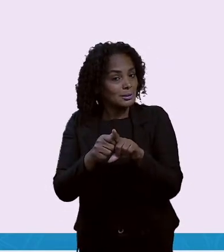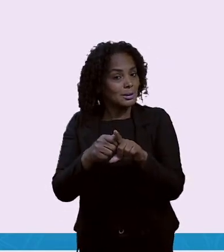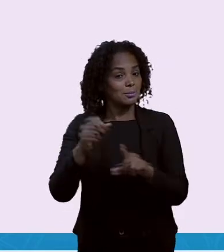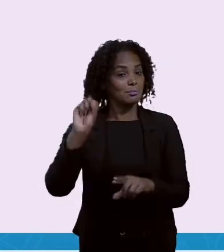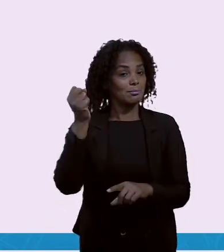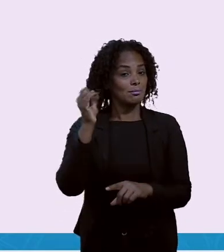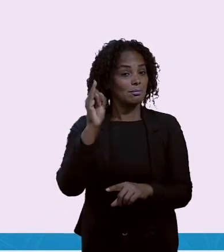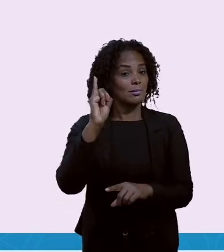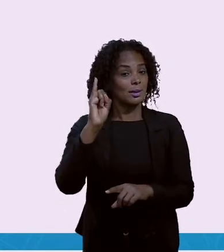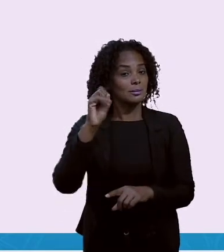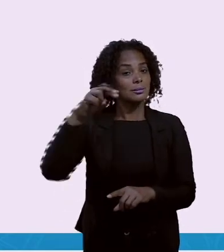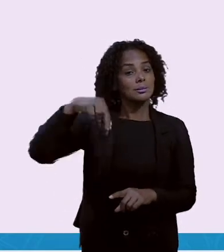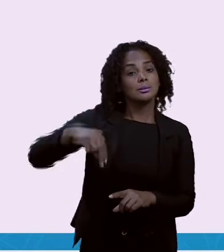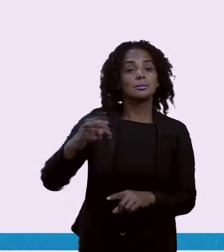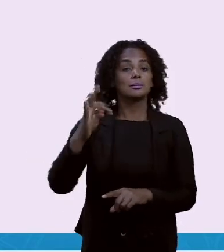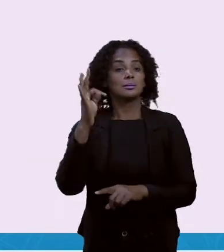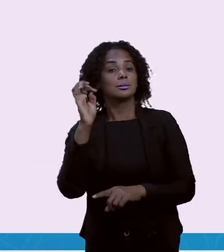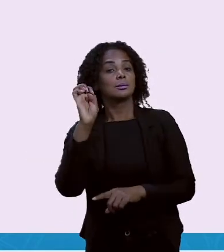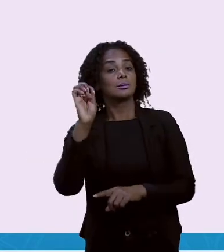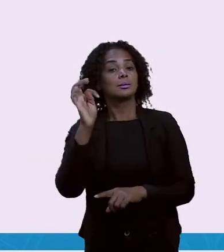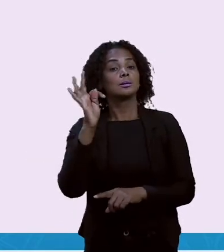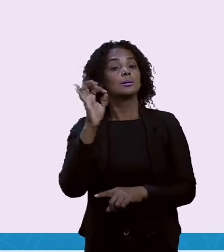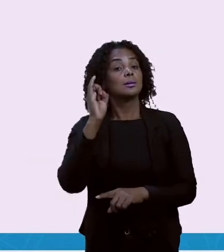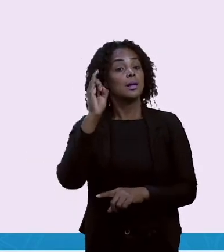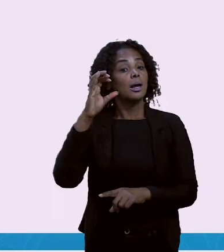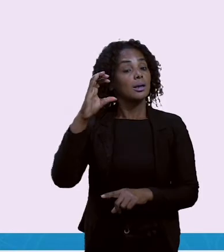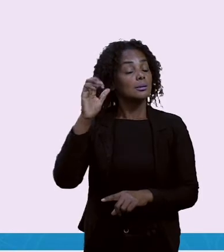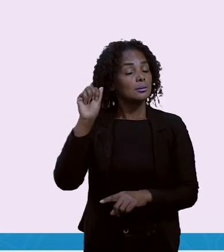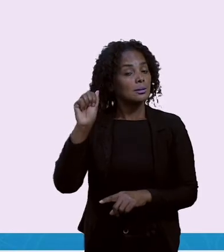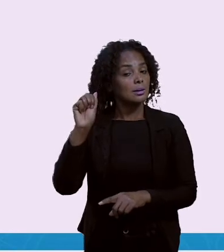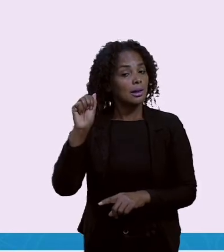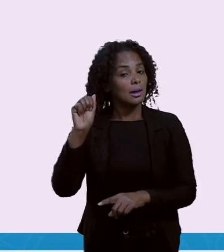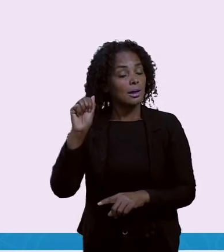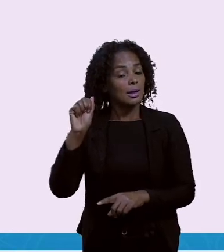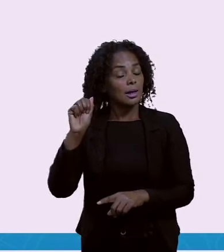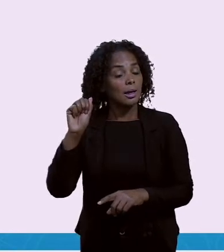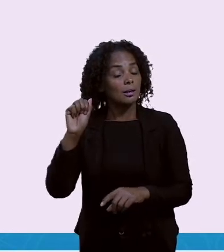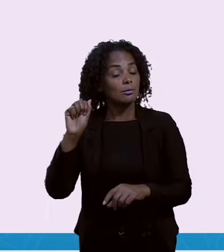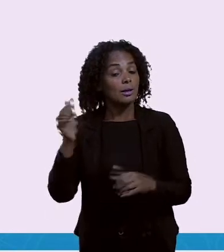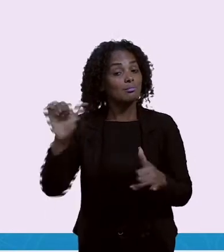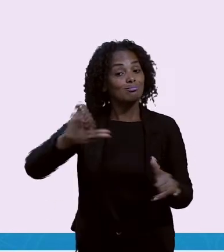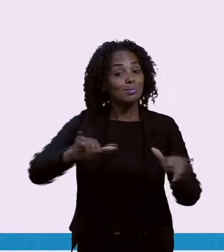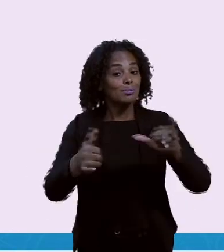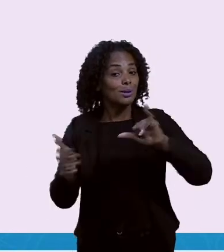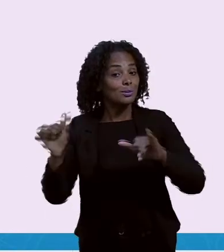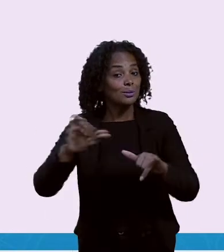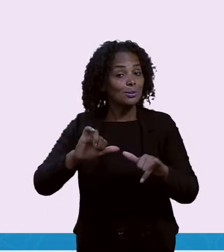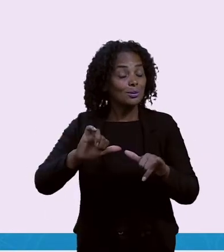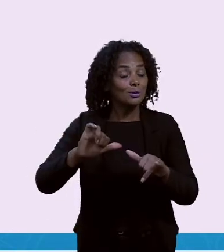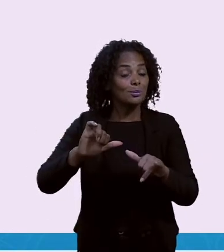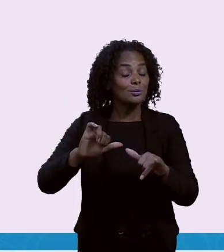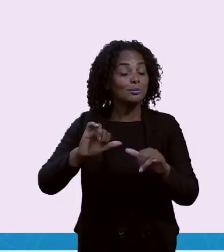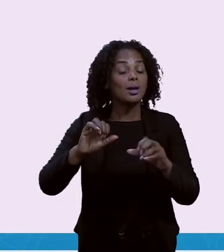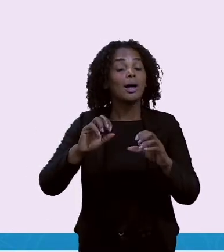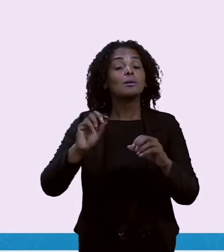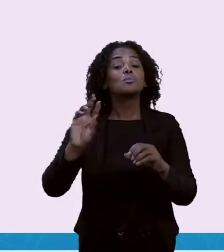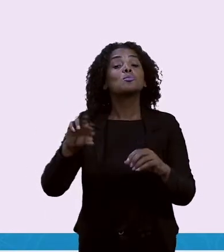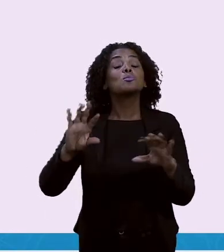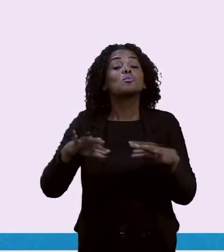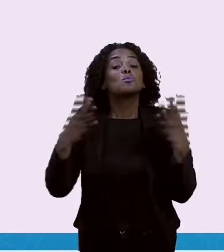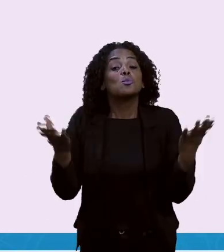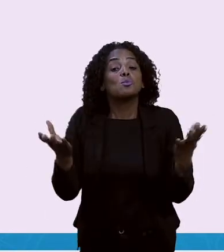indústria, em laboratório, ok? Suas principais características são